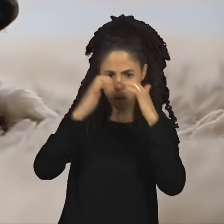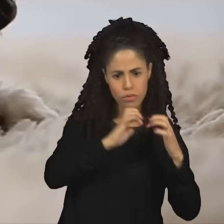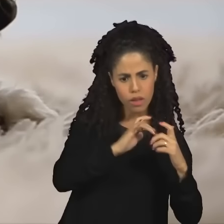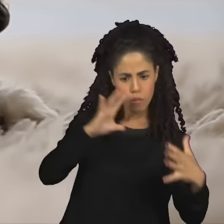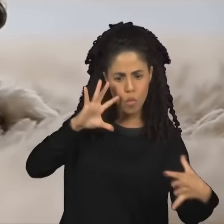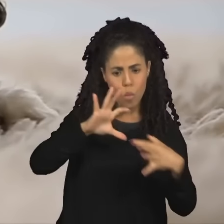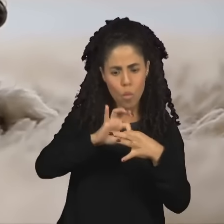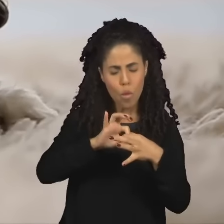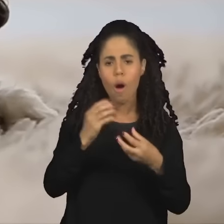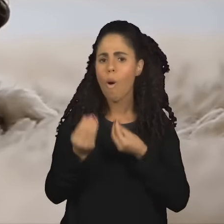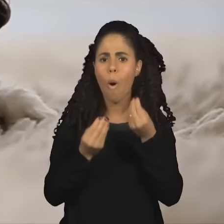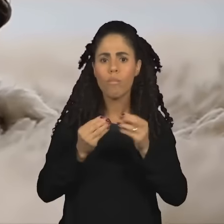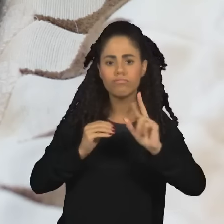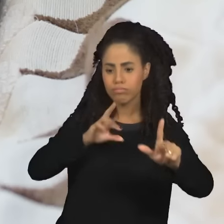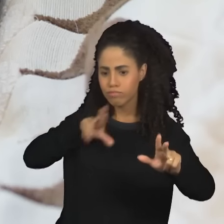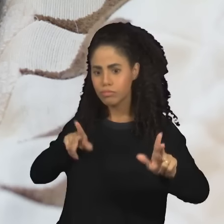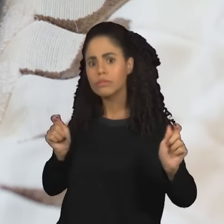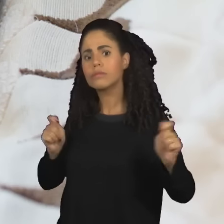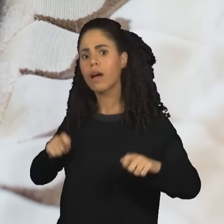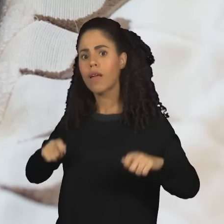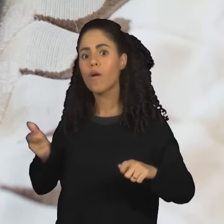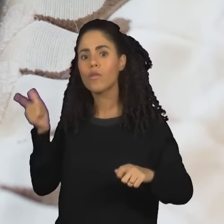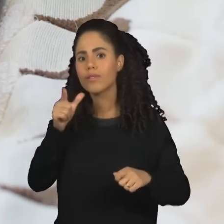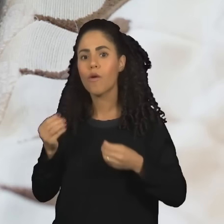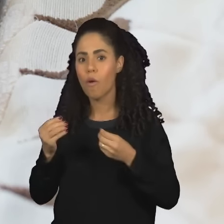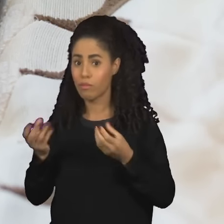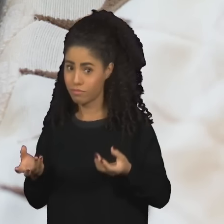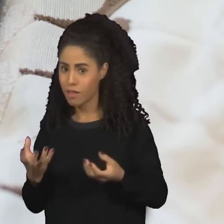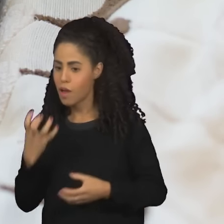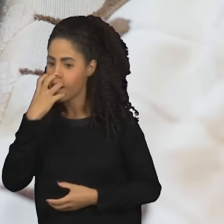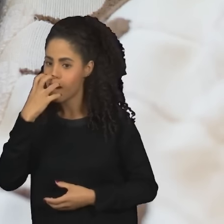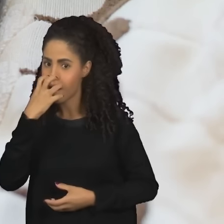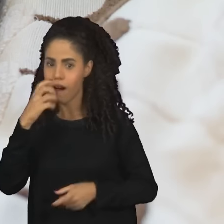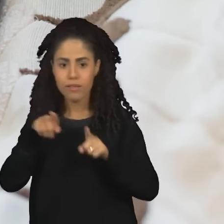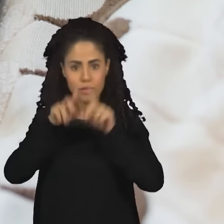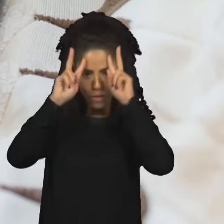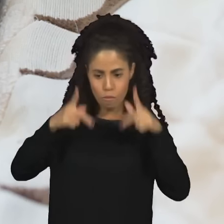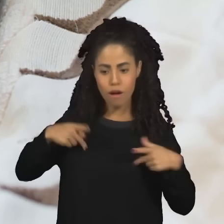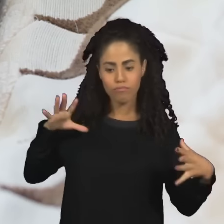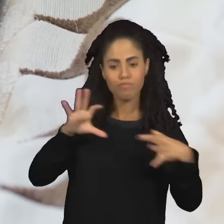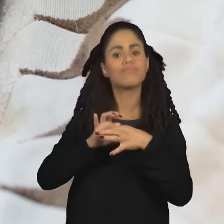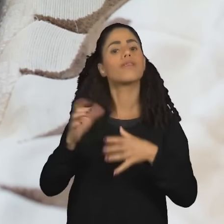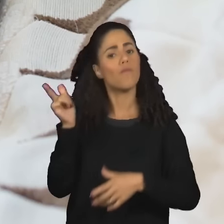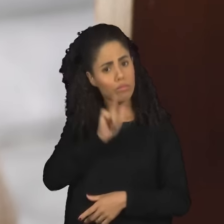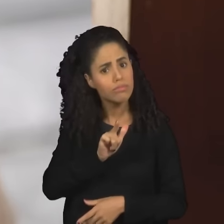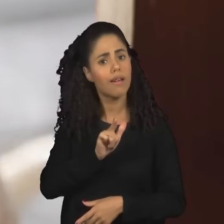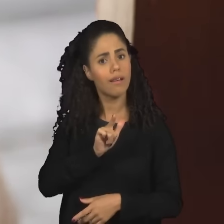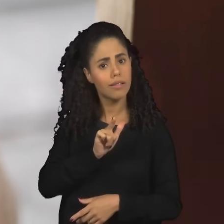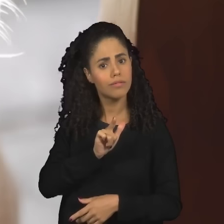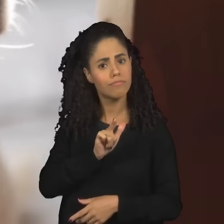ainda entre espécies diferentes, no caso, cães e seres humanos.